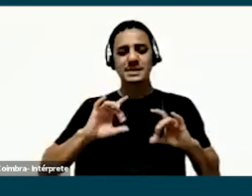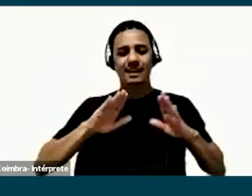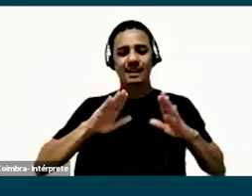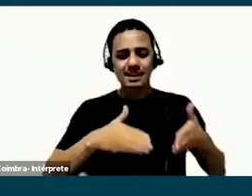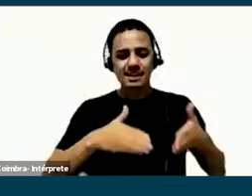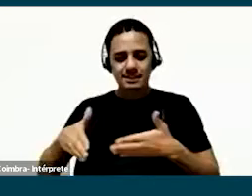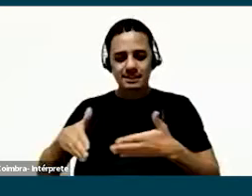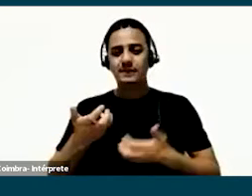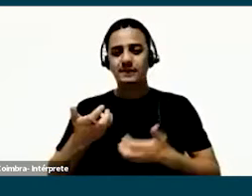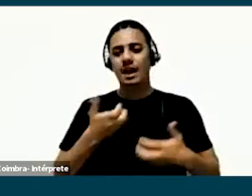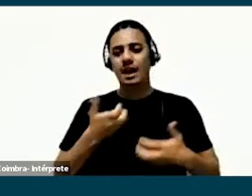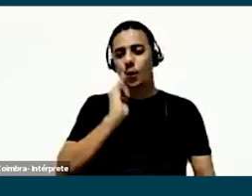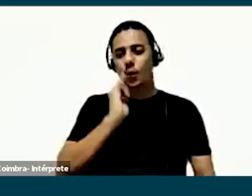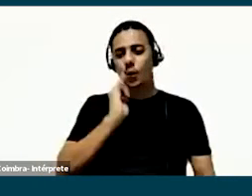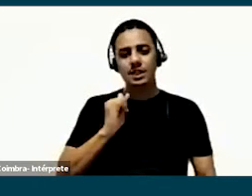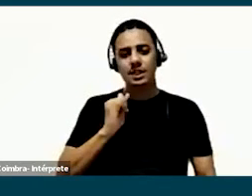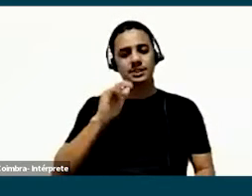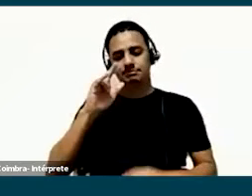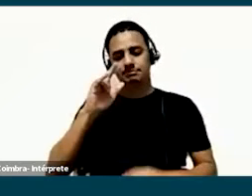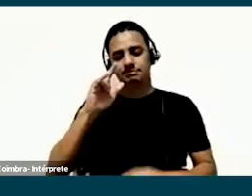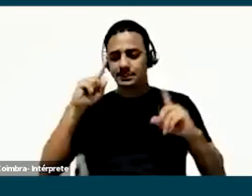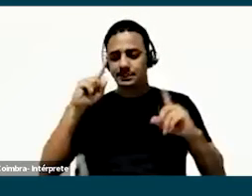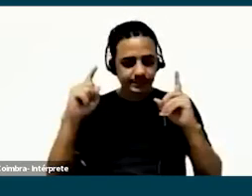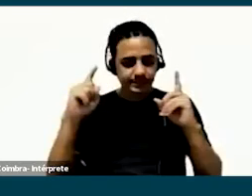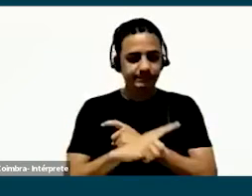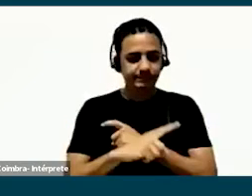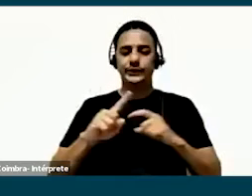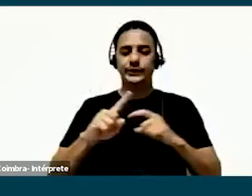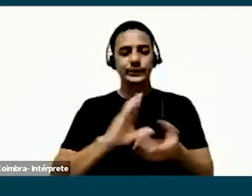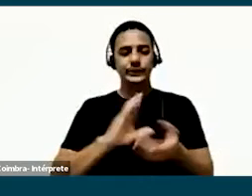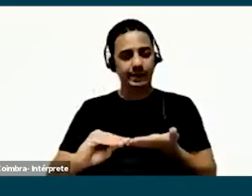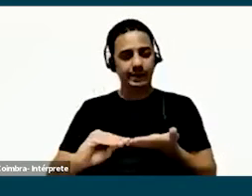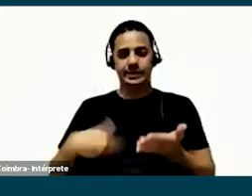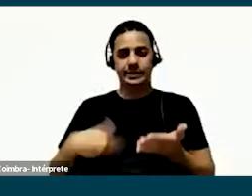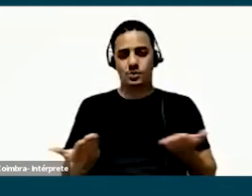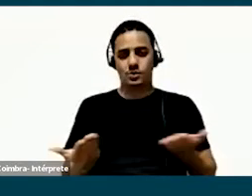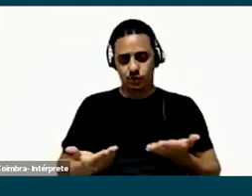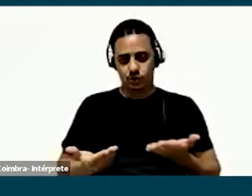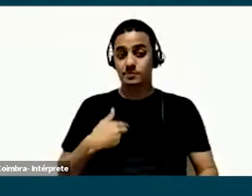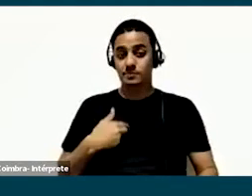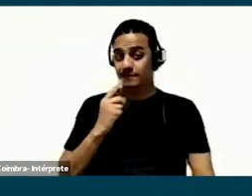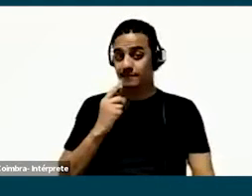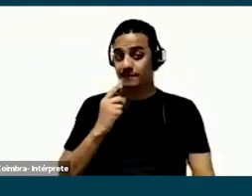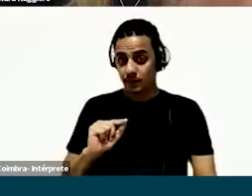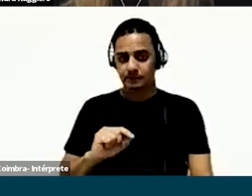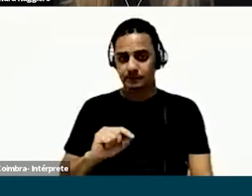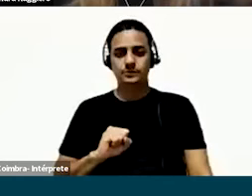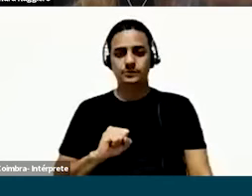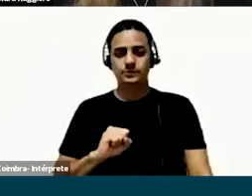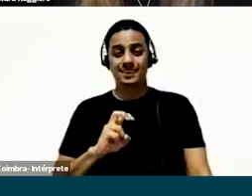especialistas, quando eles usam para contar sobre algum desafio de dado que eles estão tendo na atualidade. Então, ele diz